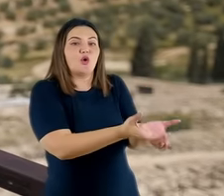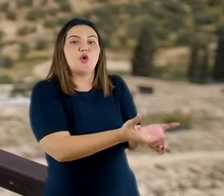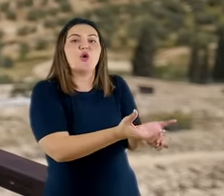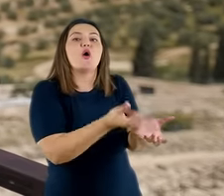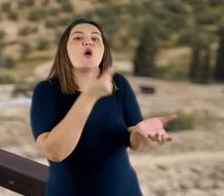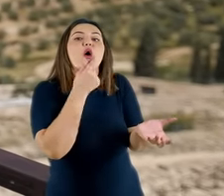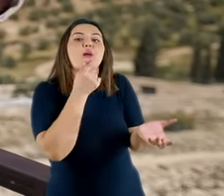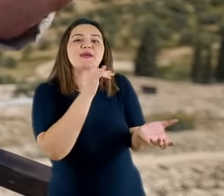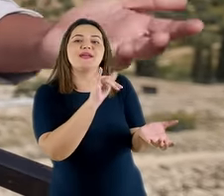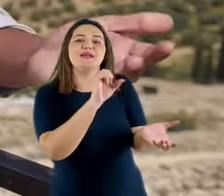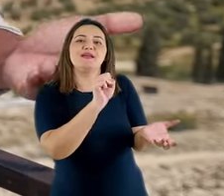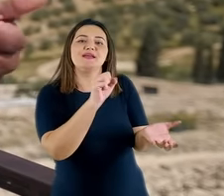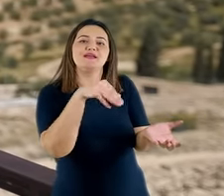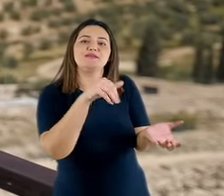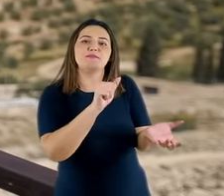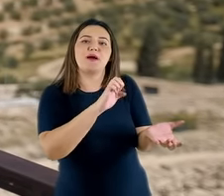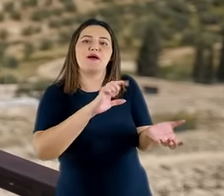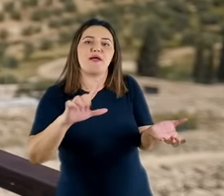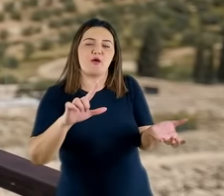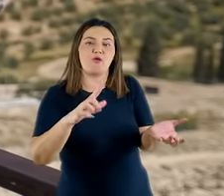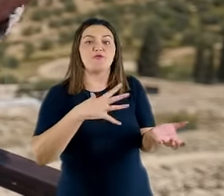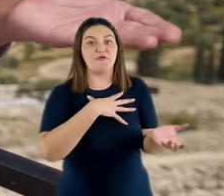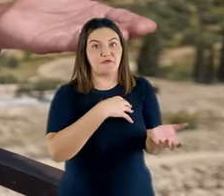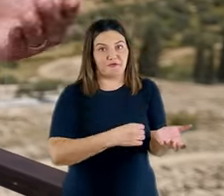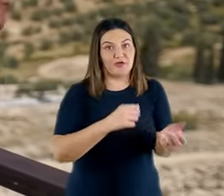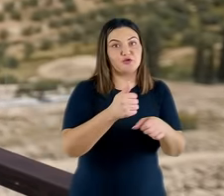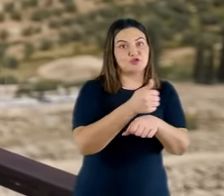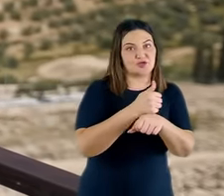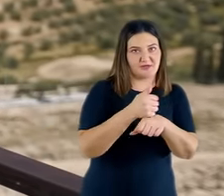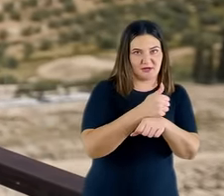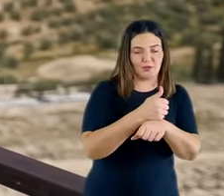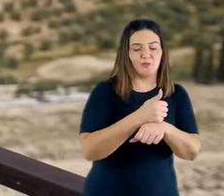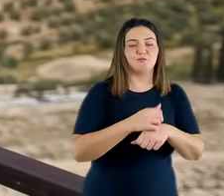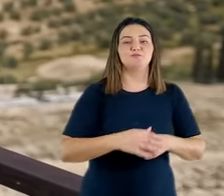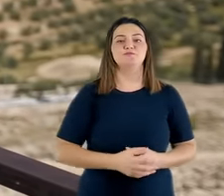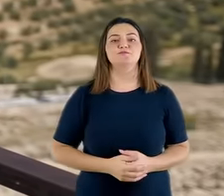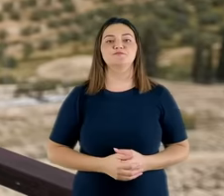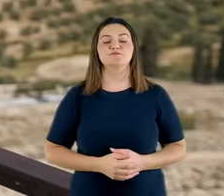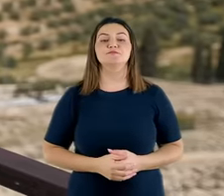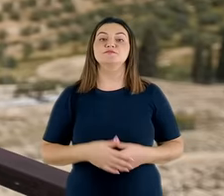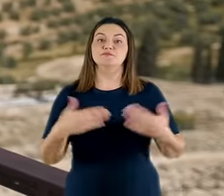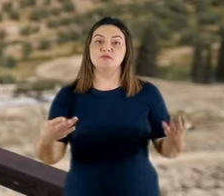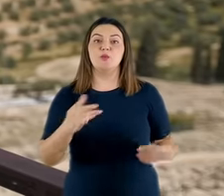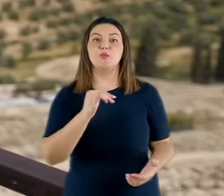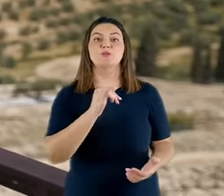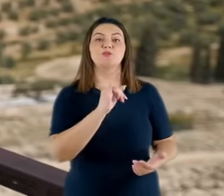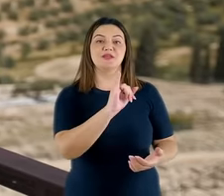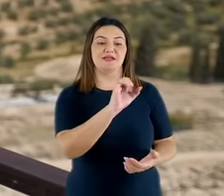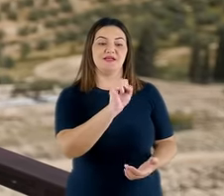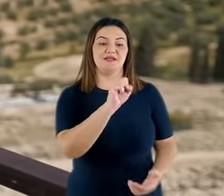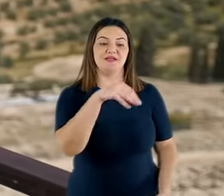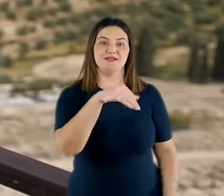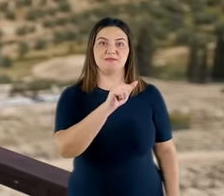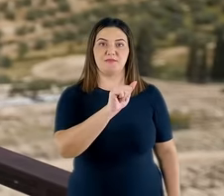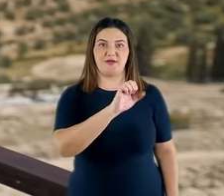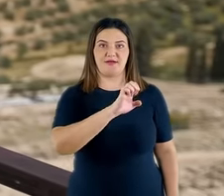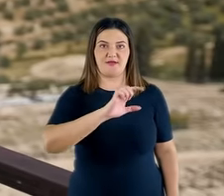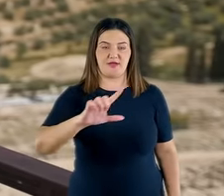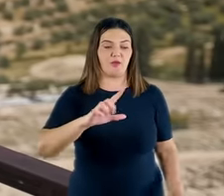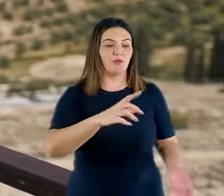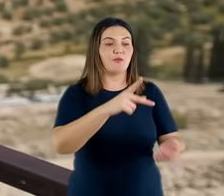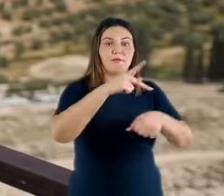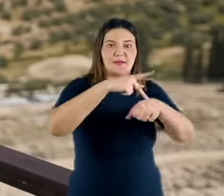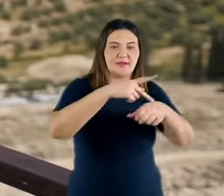árabe, seria o nome de Ismael, o filho de Ibrahim ou Abraão. Então, Ismael acabou guardando esse